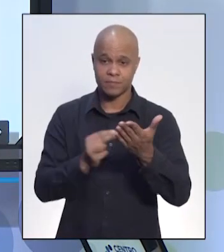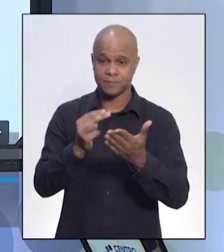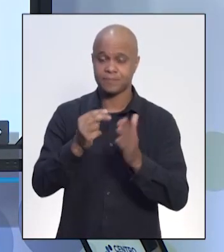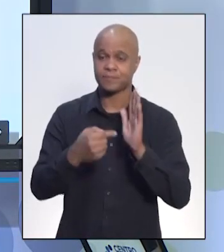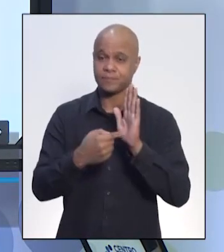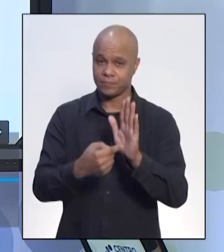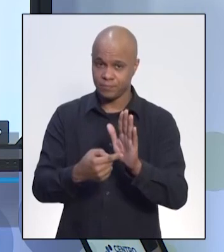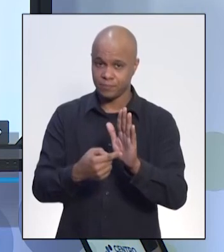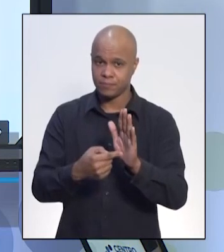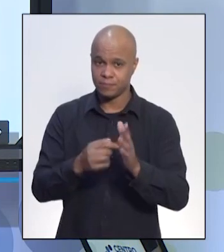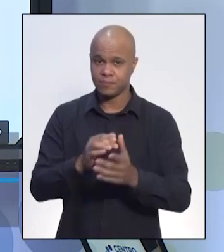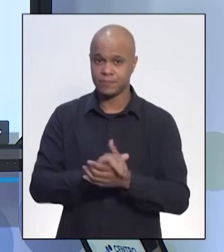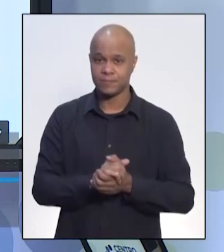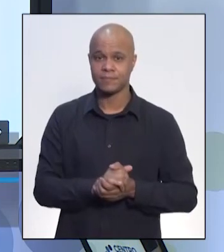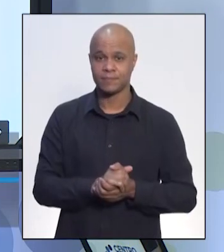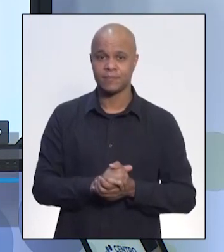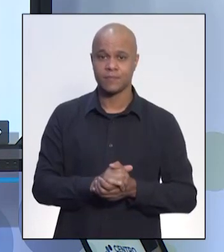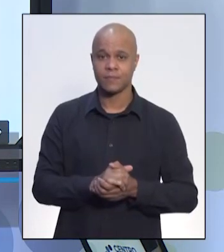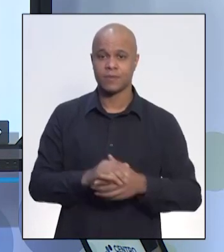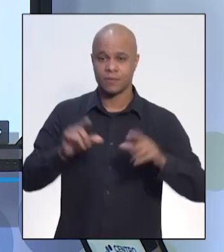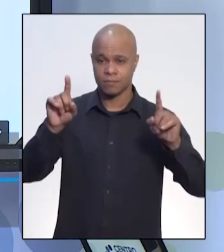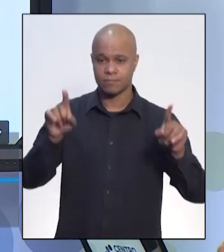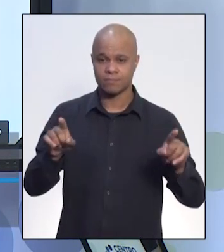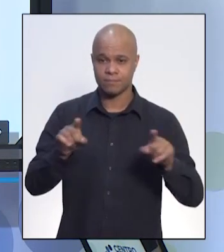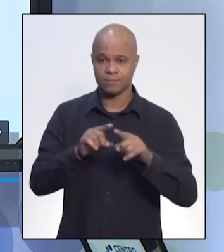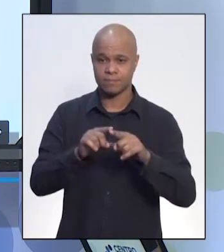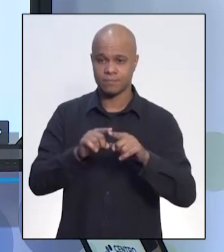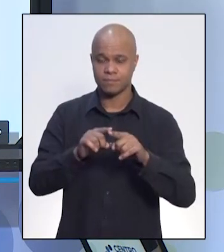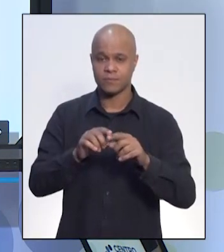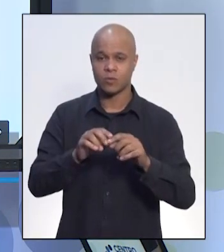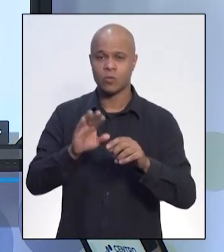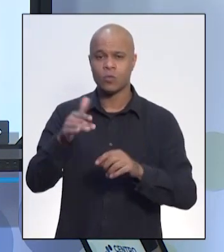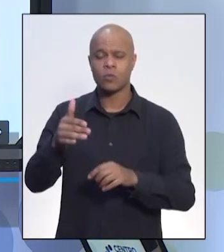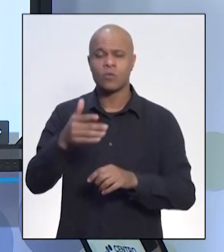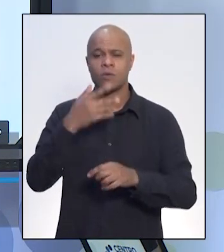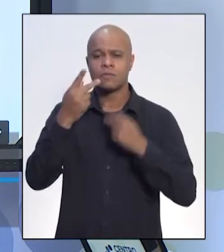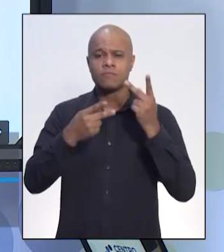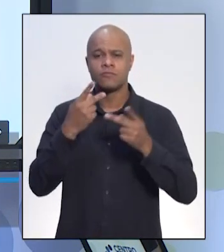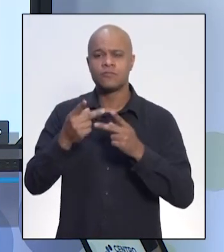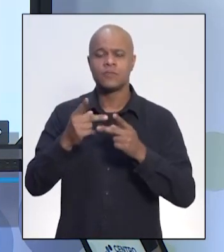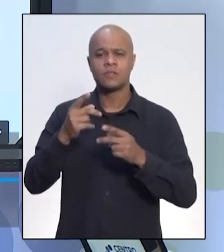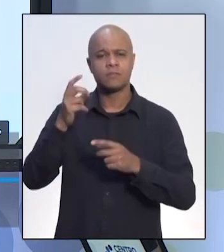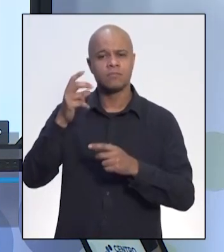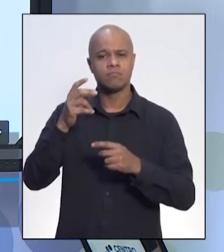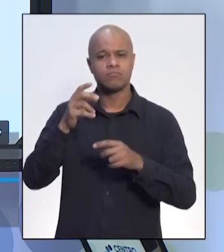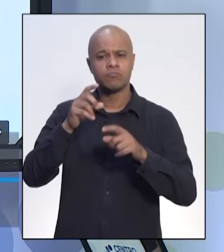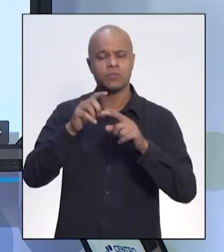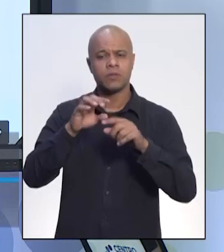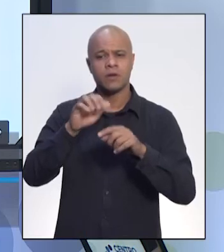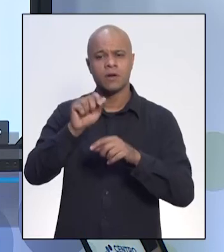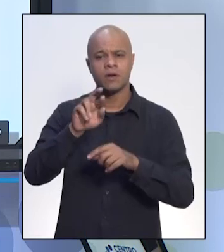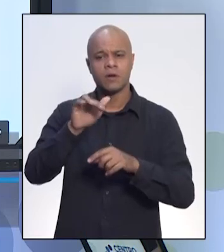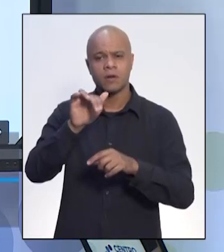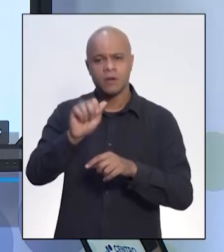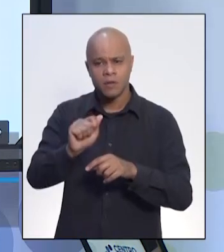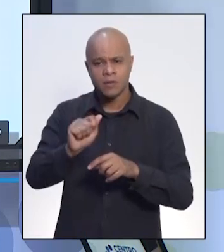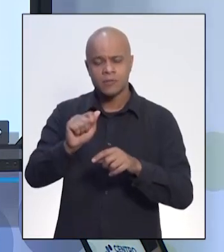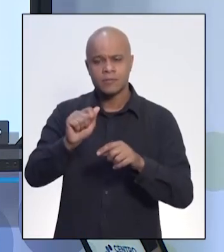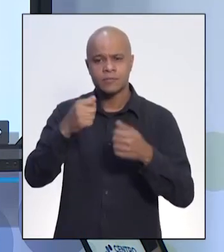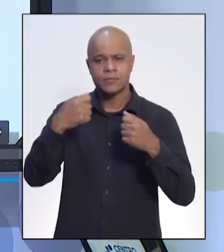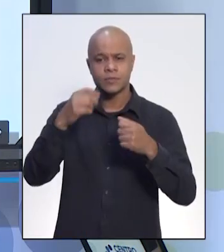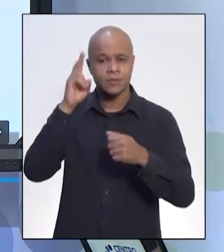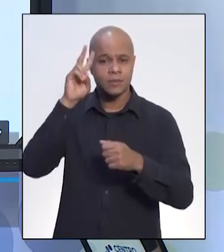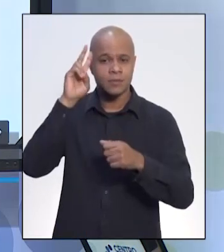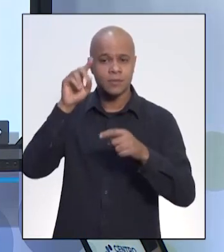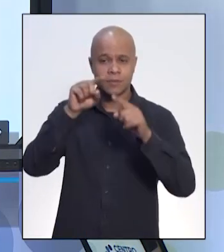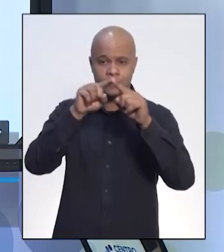Sim, isso aqui, não sei se vocês perceberam, mas é um retângulo, certo? Quando a gente fala em área, a gente tem que lembrar que a área é base vezes altura. Vocês lembram